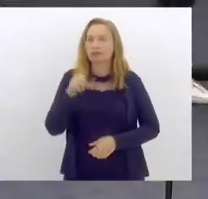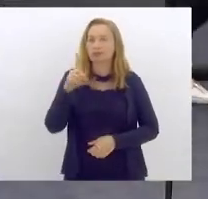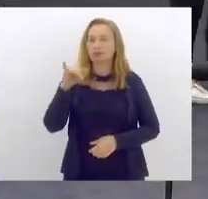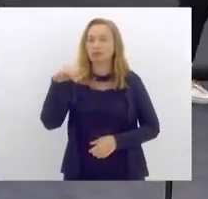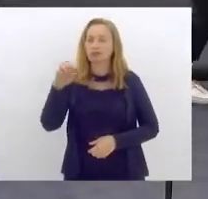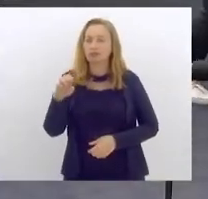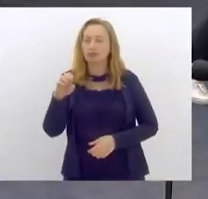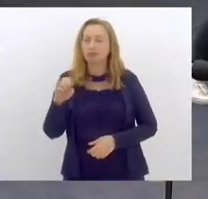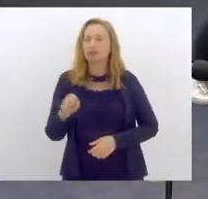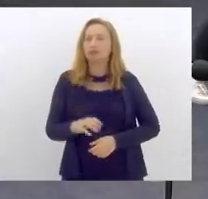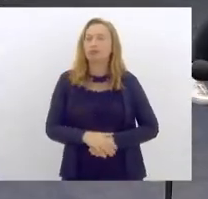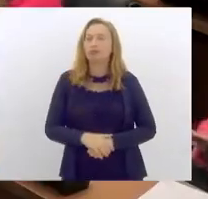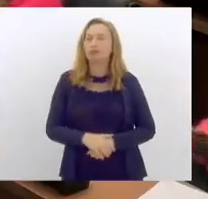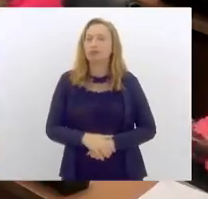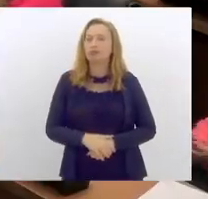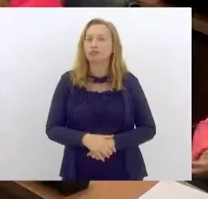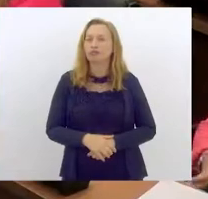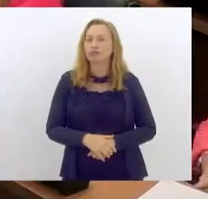Dani Balbi